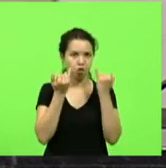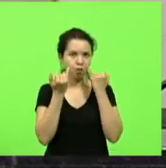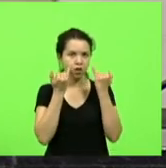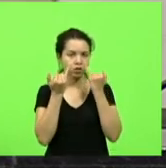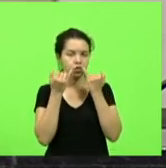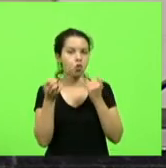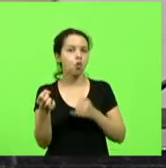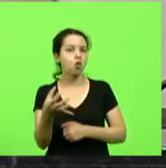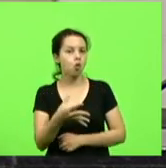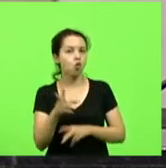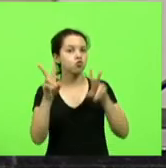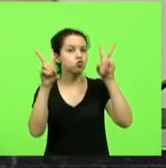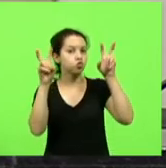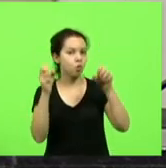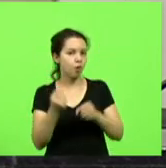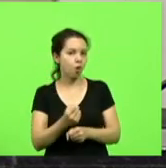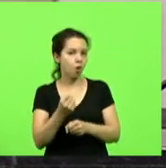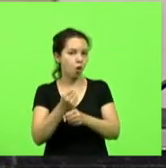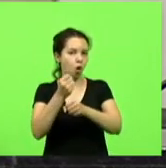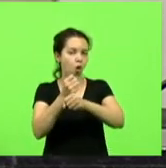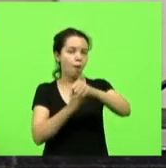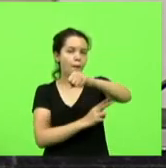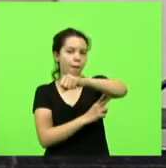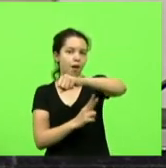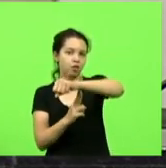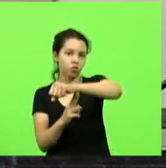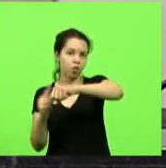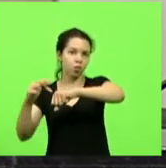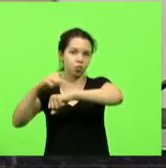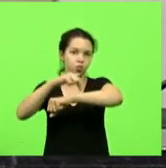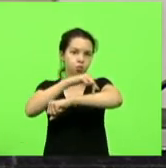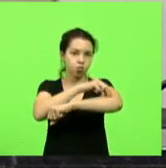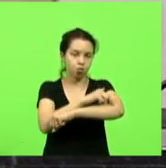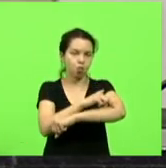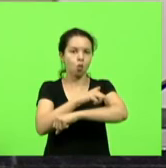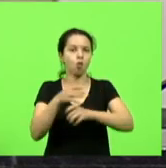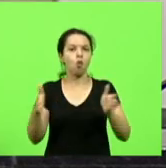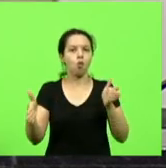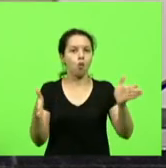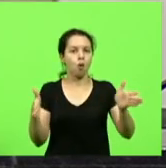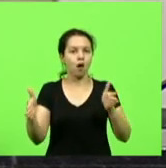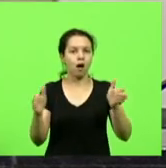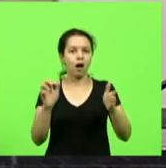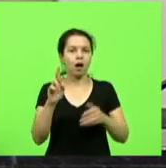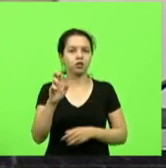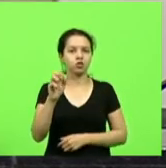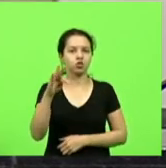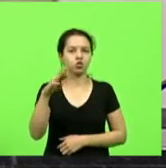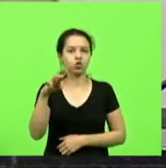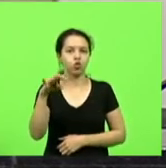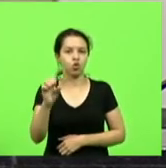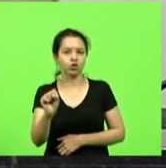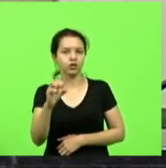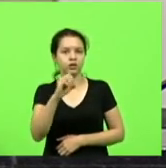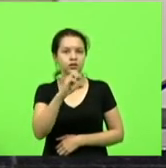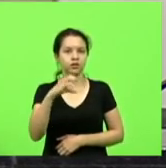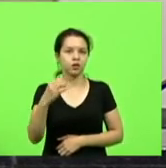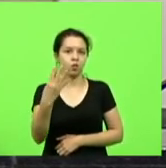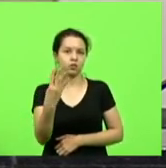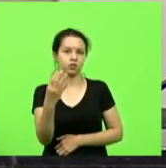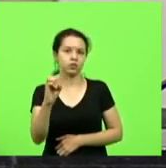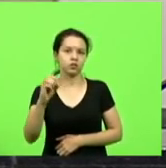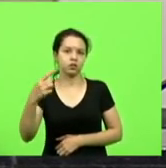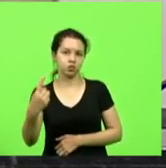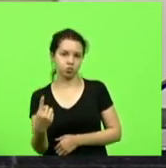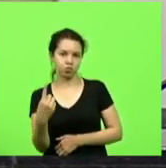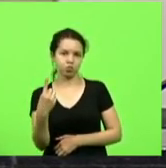atualizadas acerca da obra da passarela de pedestres localizado no acesso a Ratones, SC-401. Em discussão,